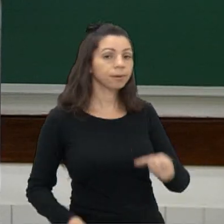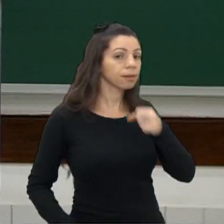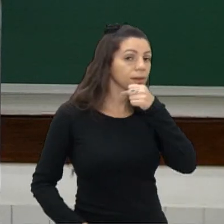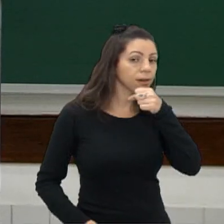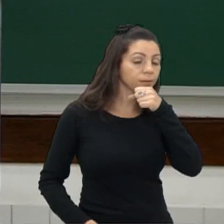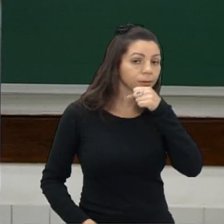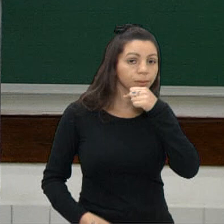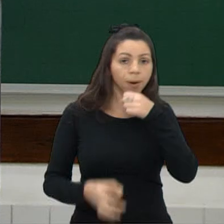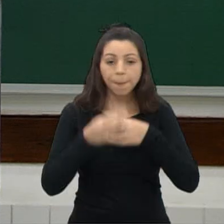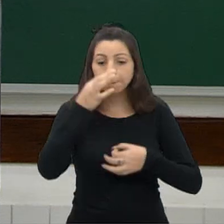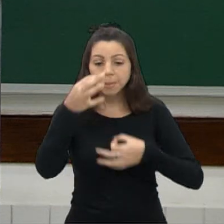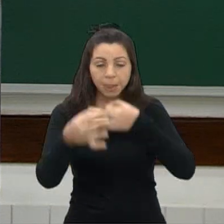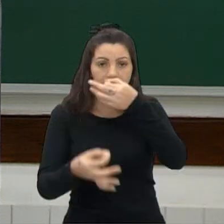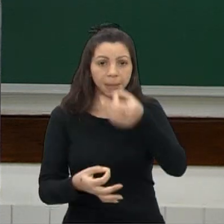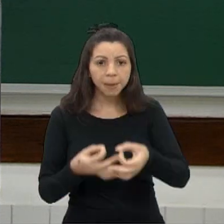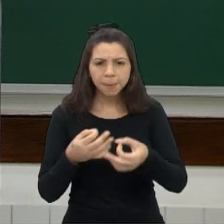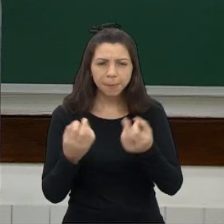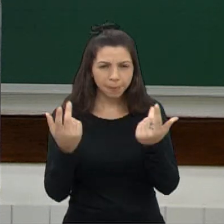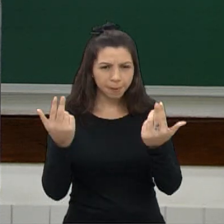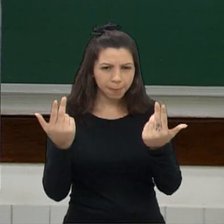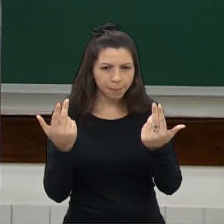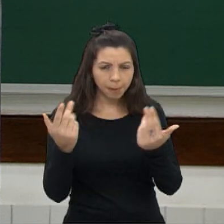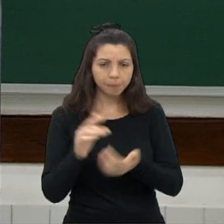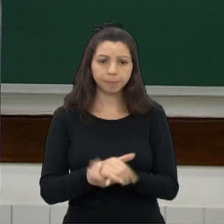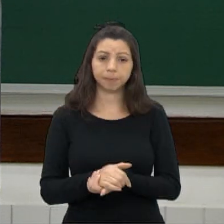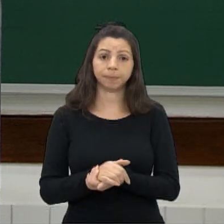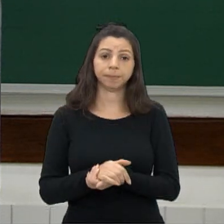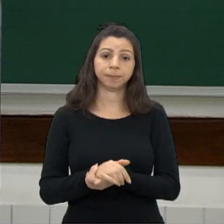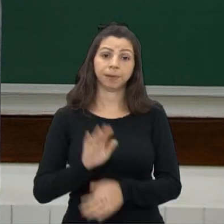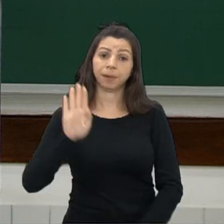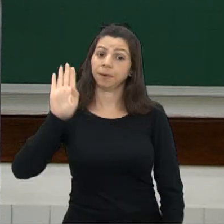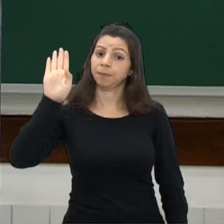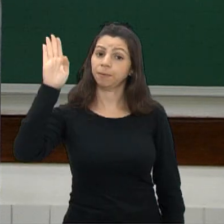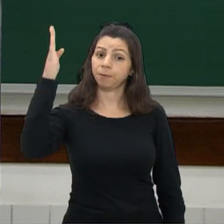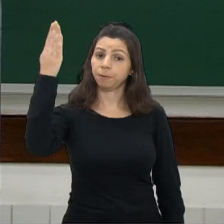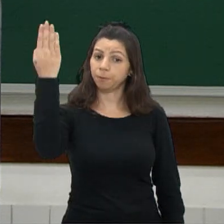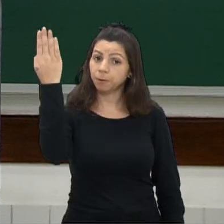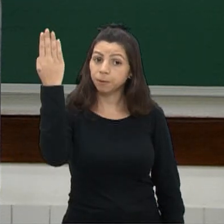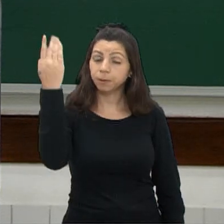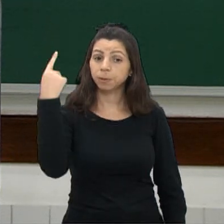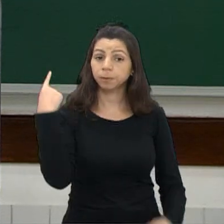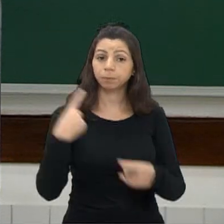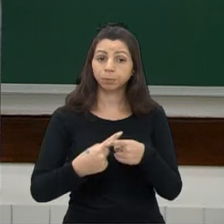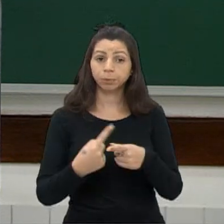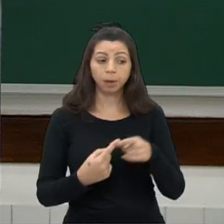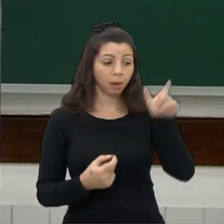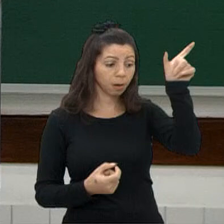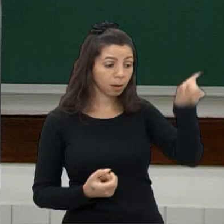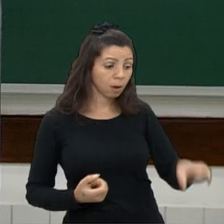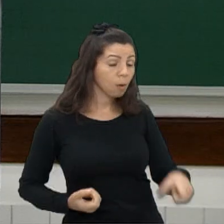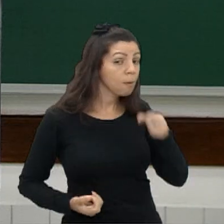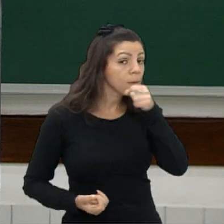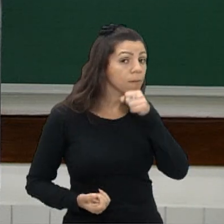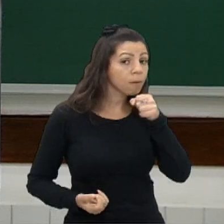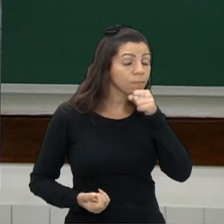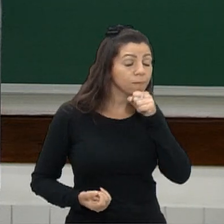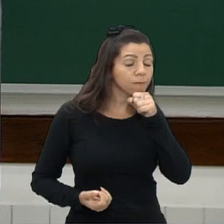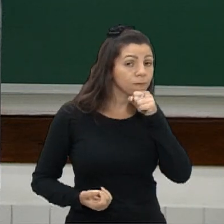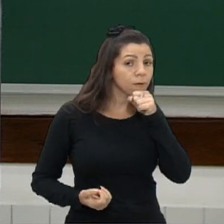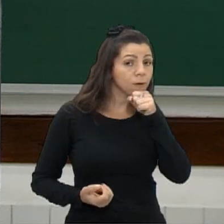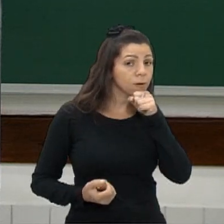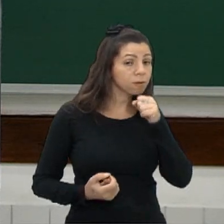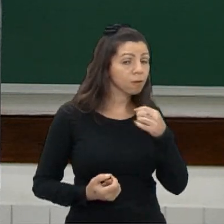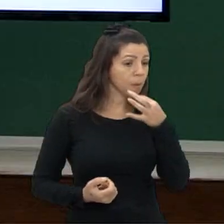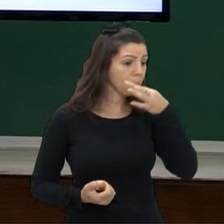sobre a TV. A afirmação é falsa, certo? O avô tem uma opinião e ele tem até mesmo um sentimento em relação à